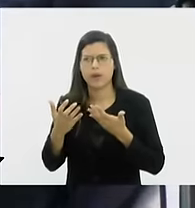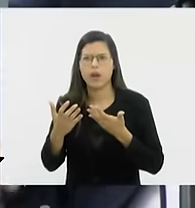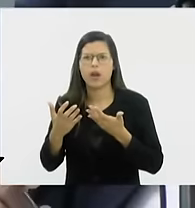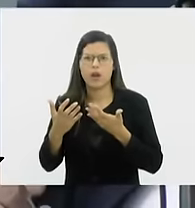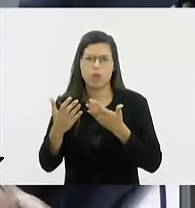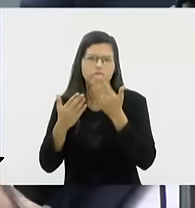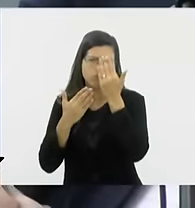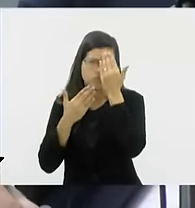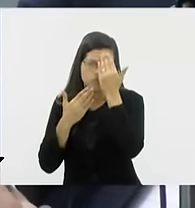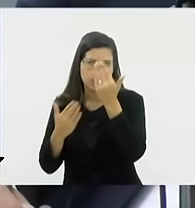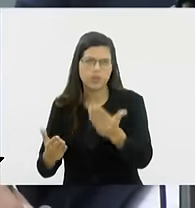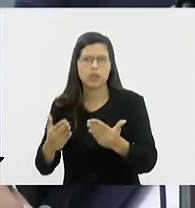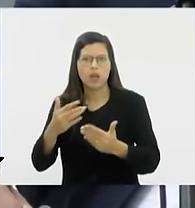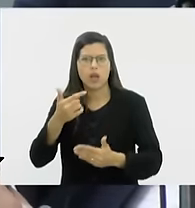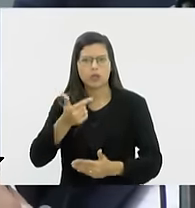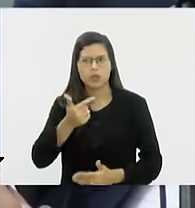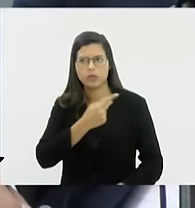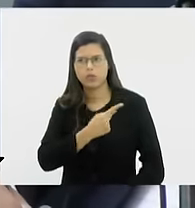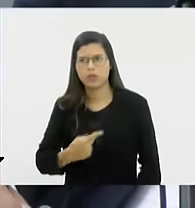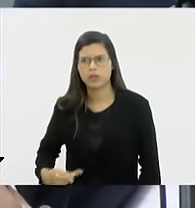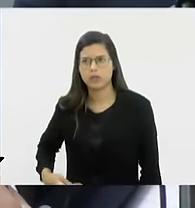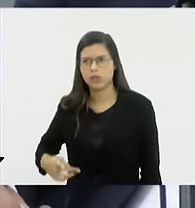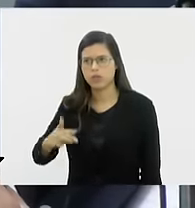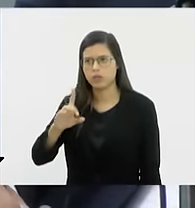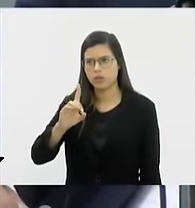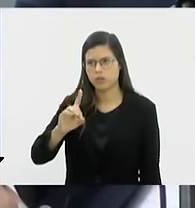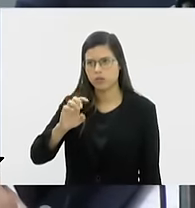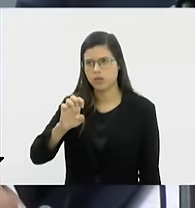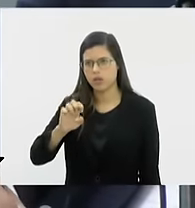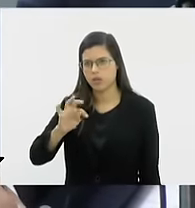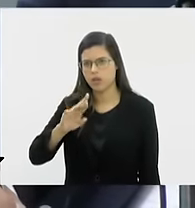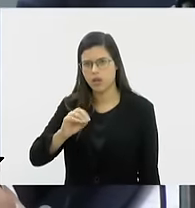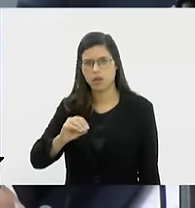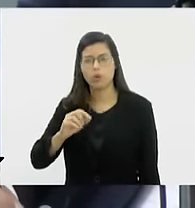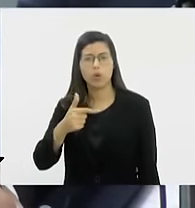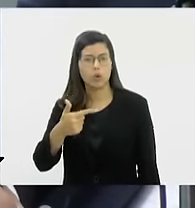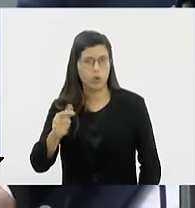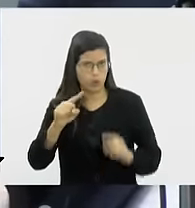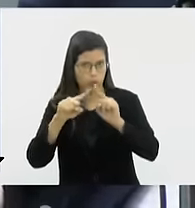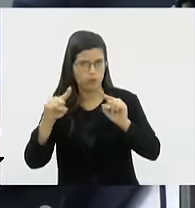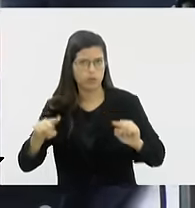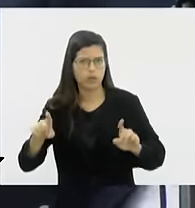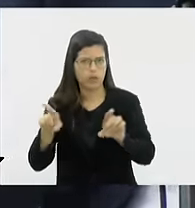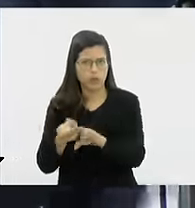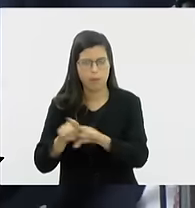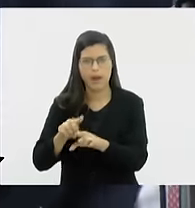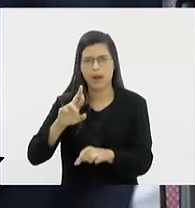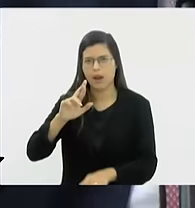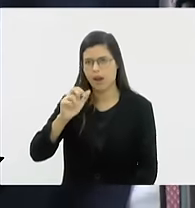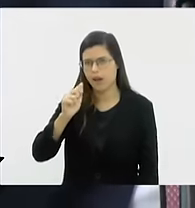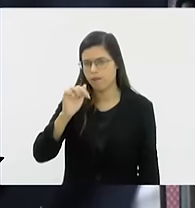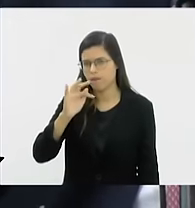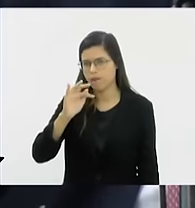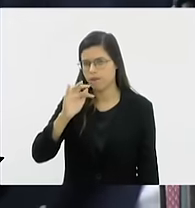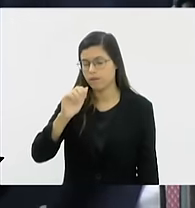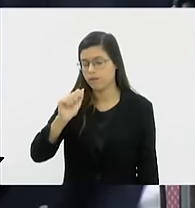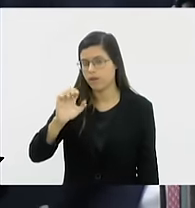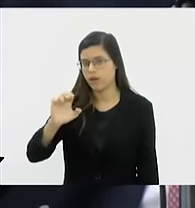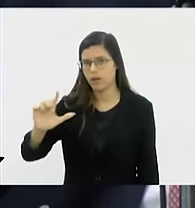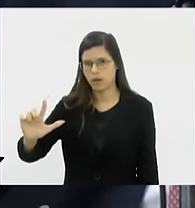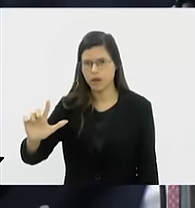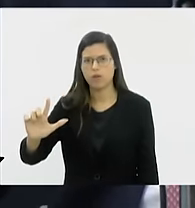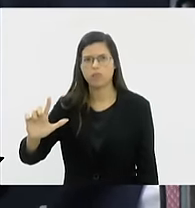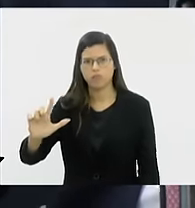da vice-presidente do Detro. E do outro servidor que esteve conosco também. Também, Rafael, que foram... Rafael. Senhor Rafael, que foram